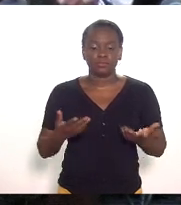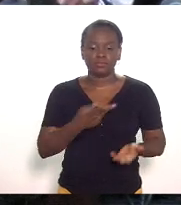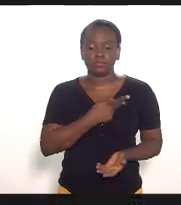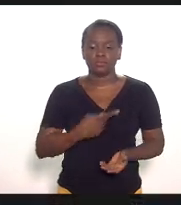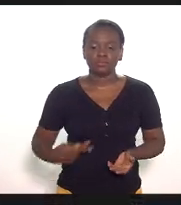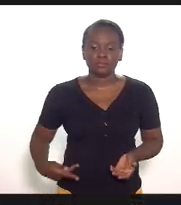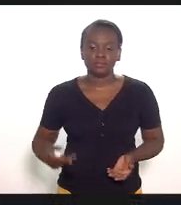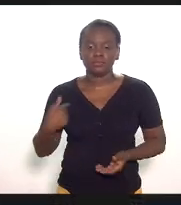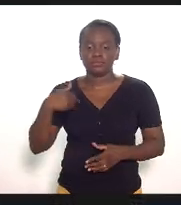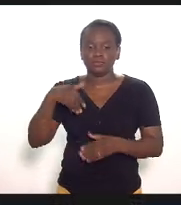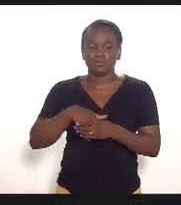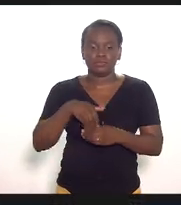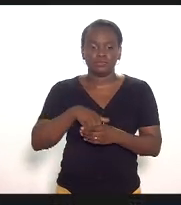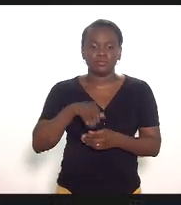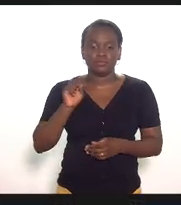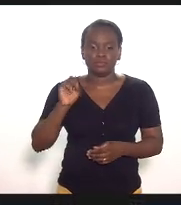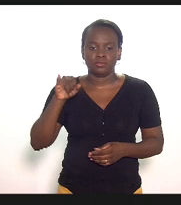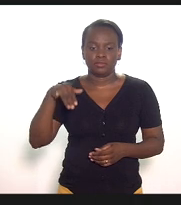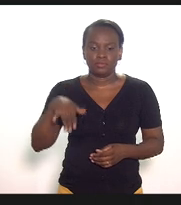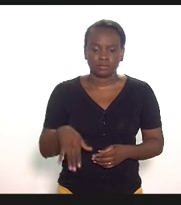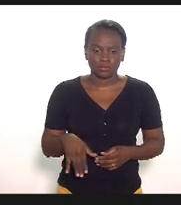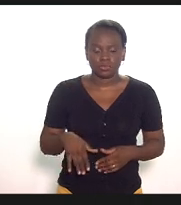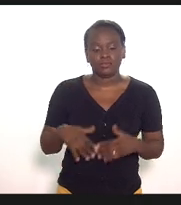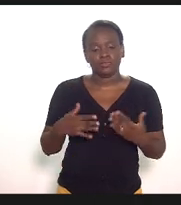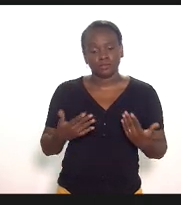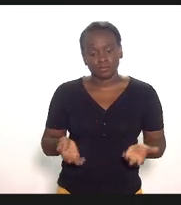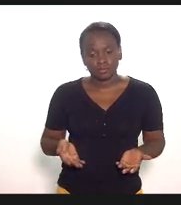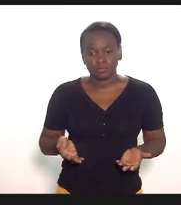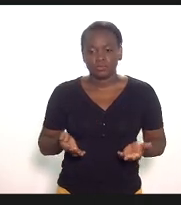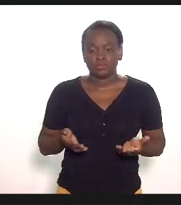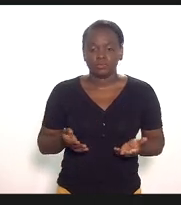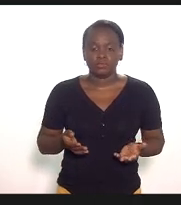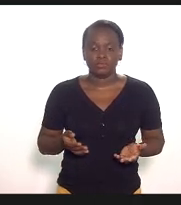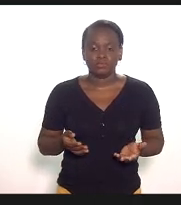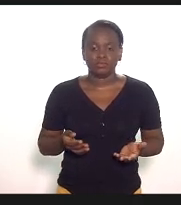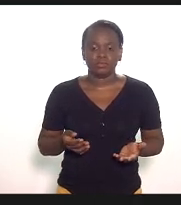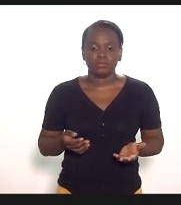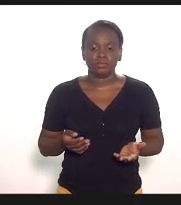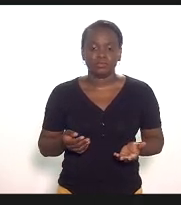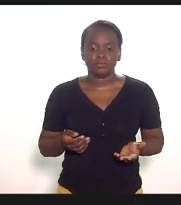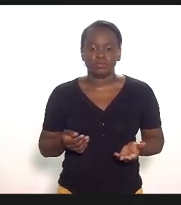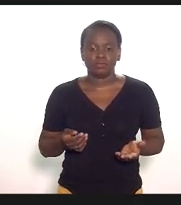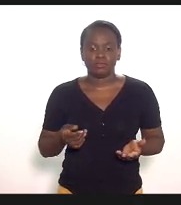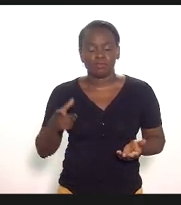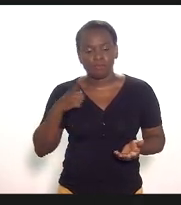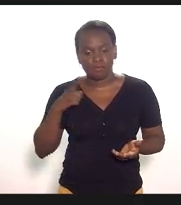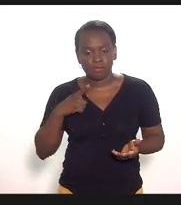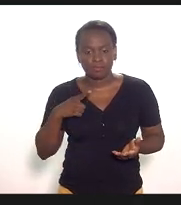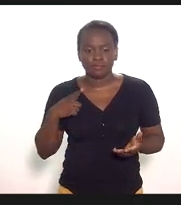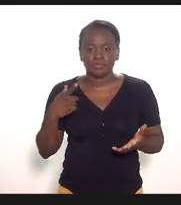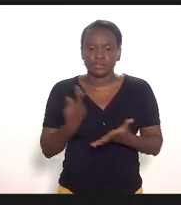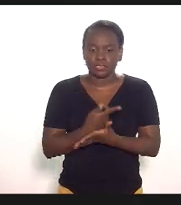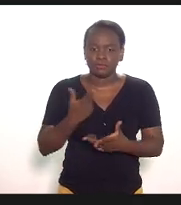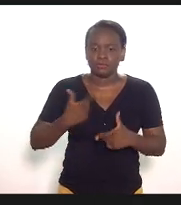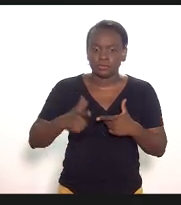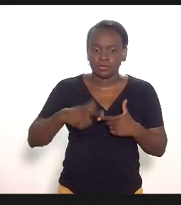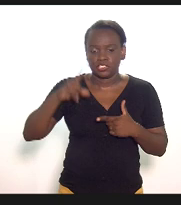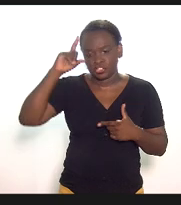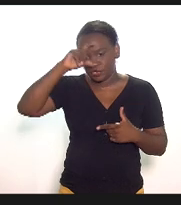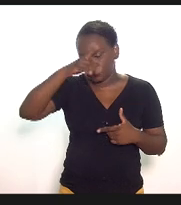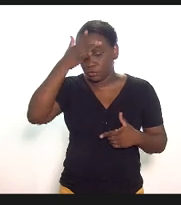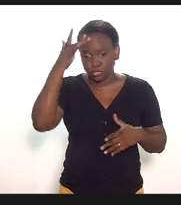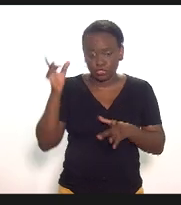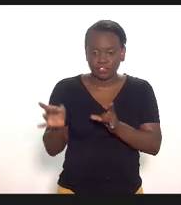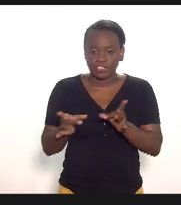Presidente, eu voto sim, apesar de passarmos uma situação muito difícil como